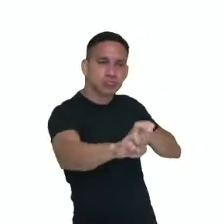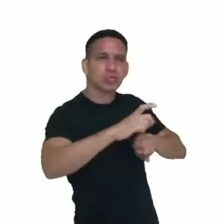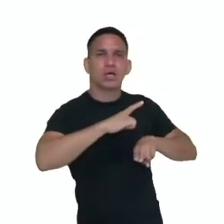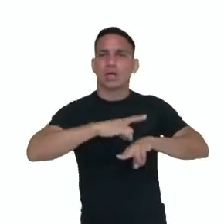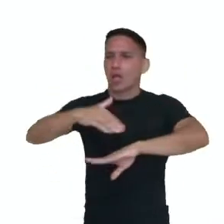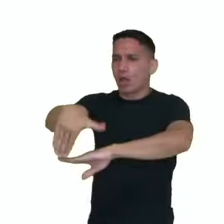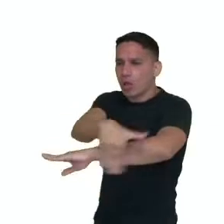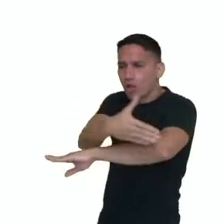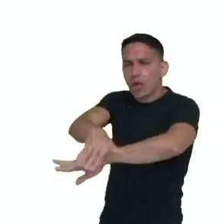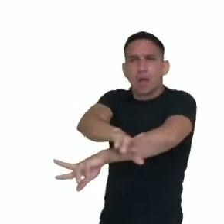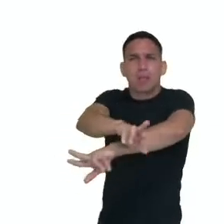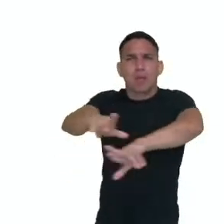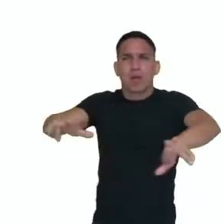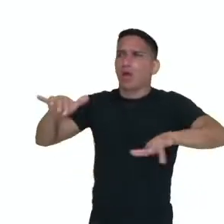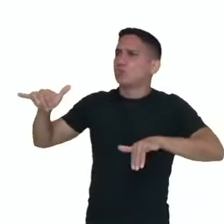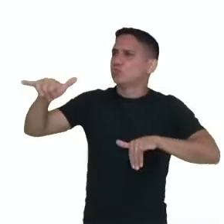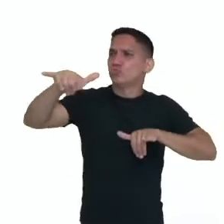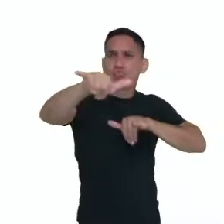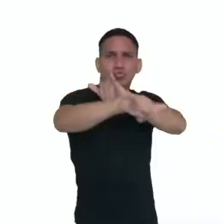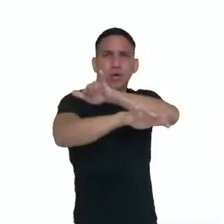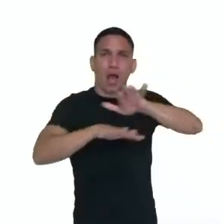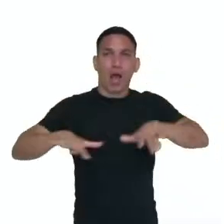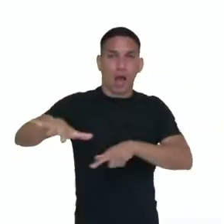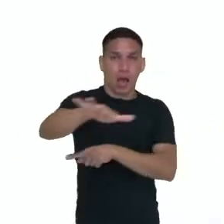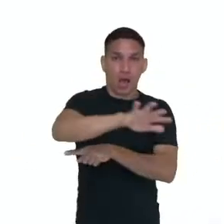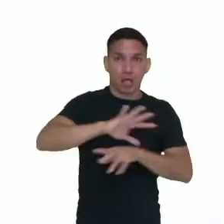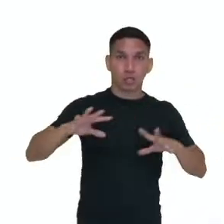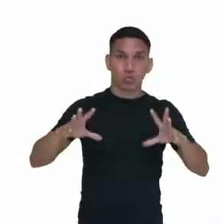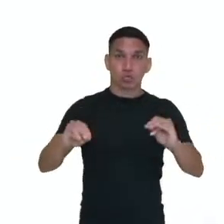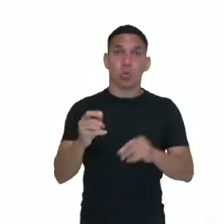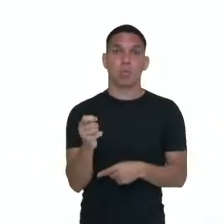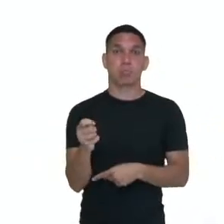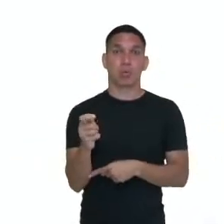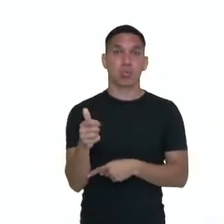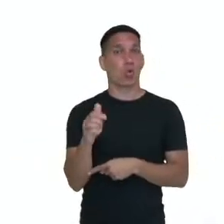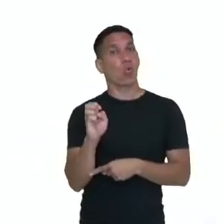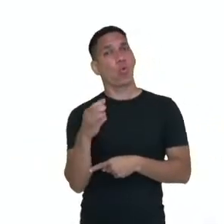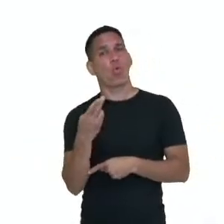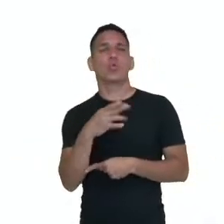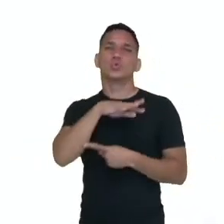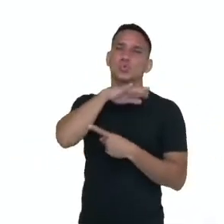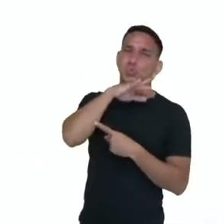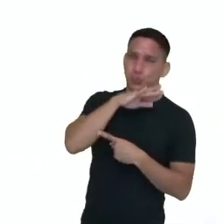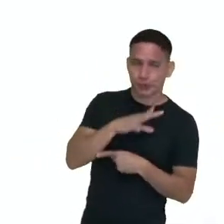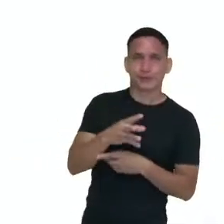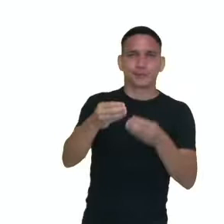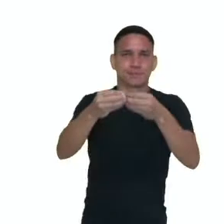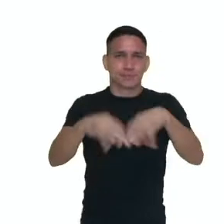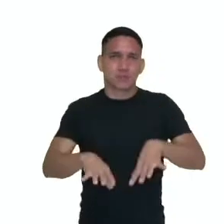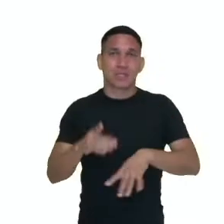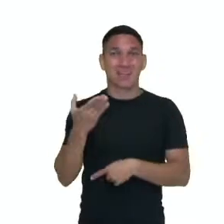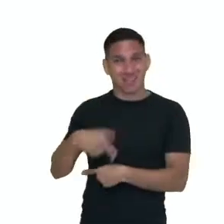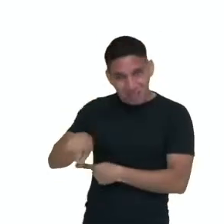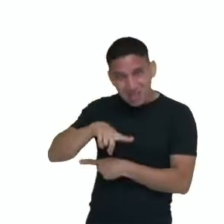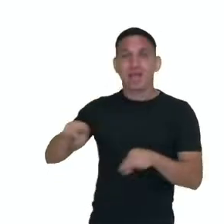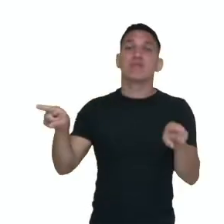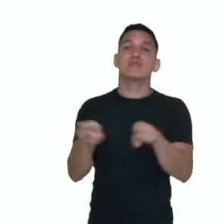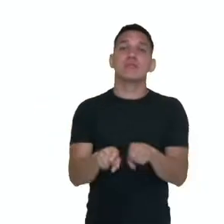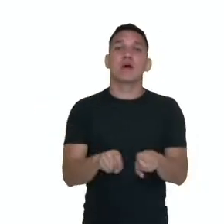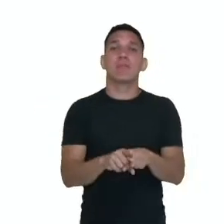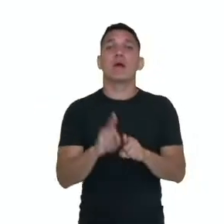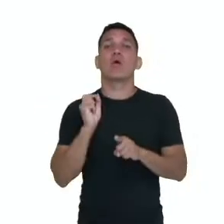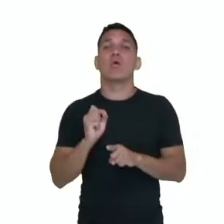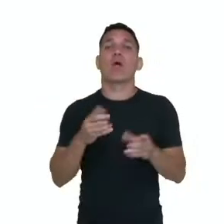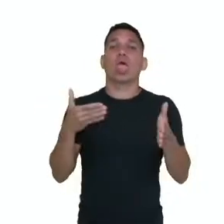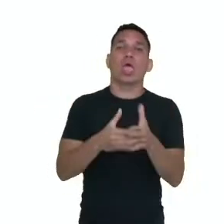por diante, de um modo geral, são escassos ou precários. E isso também impede ou inibe o